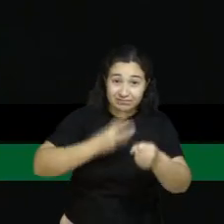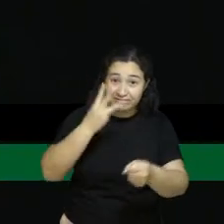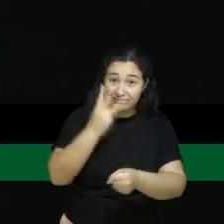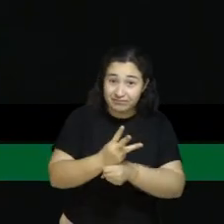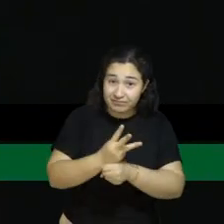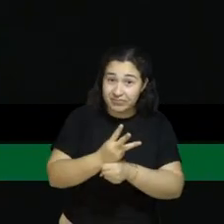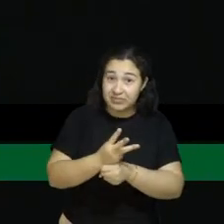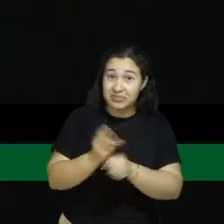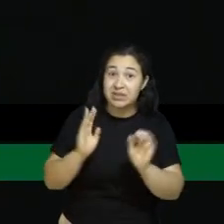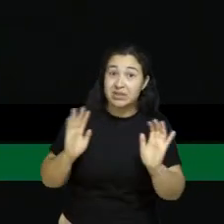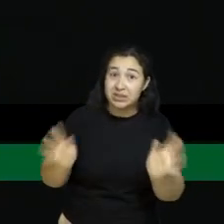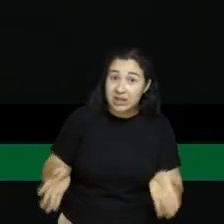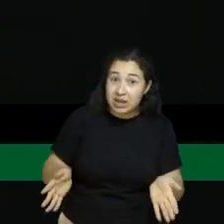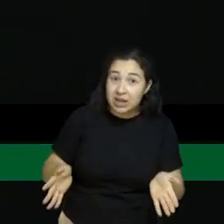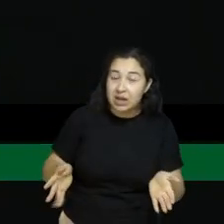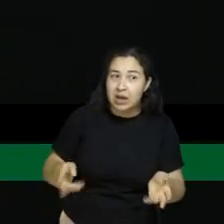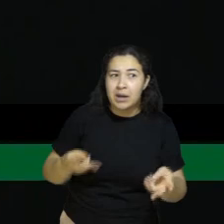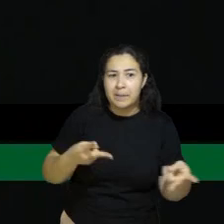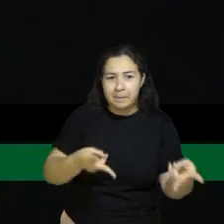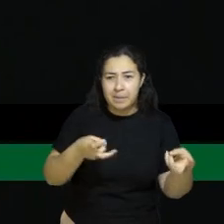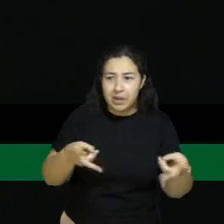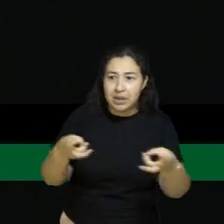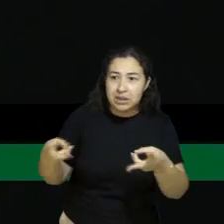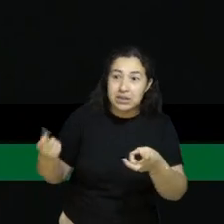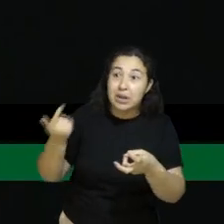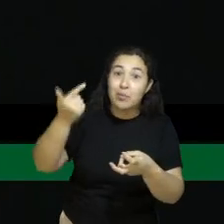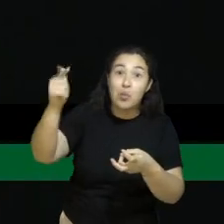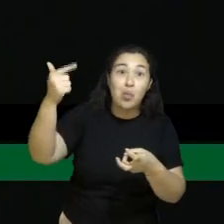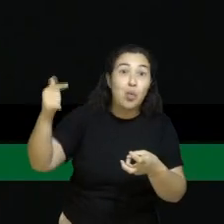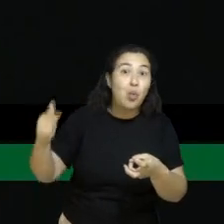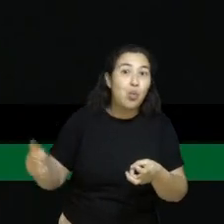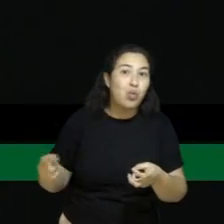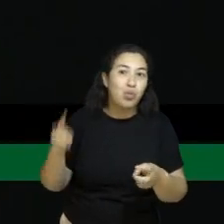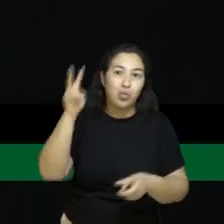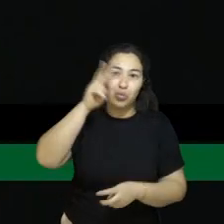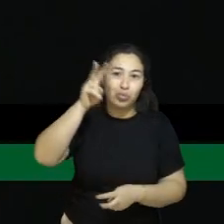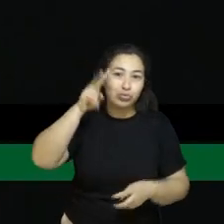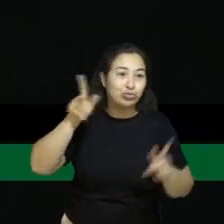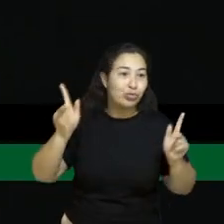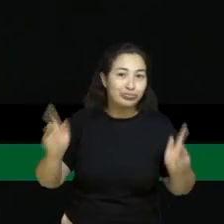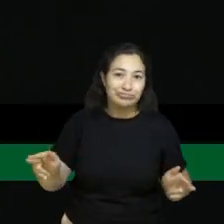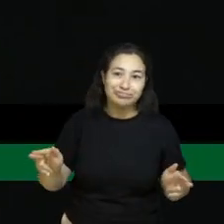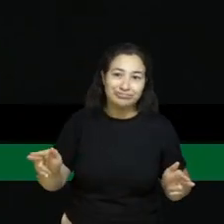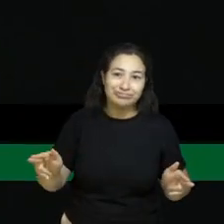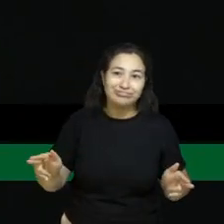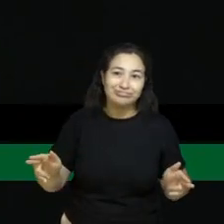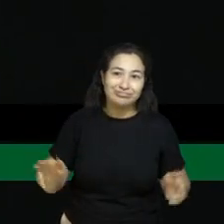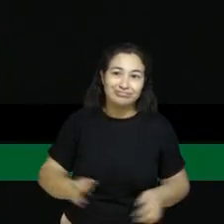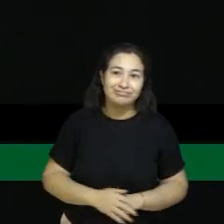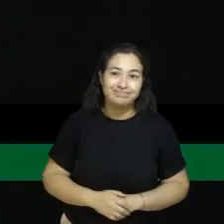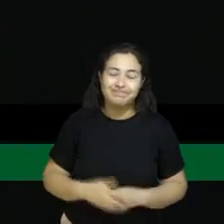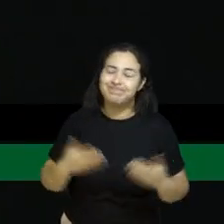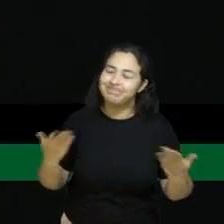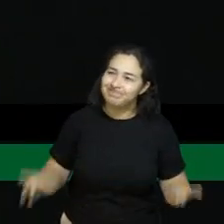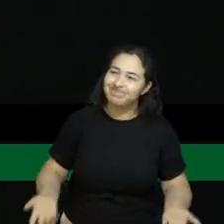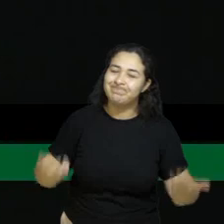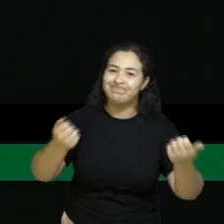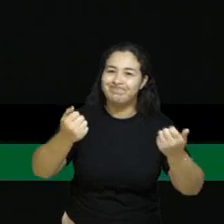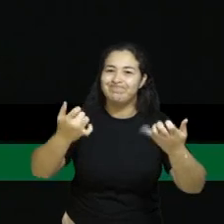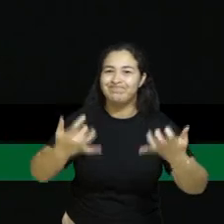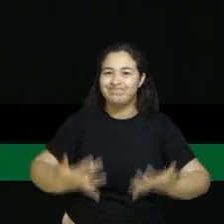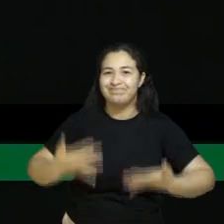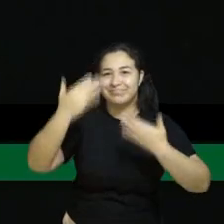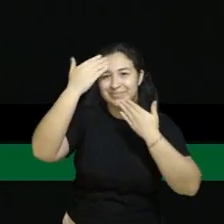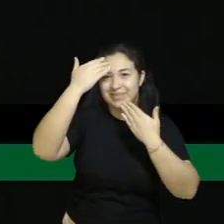tenho colhido inúmeros depoimentos e inúmeras histórias. E é por isso que eu quero deixar a minha gratidão